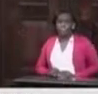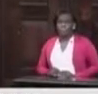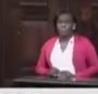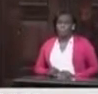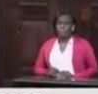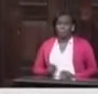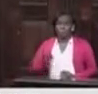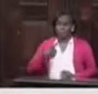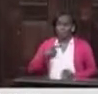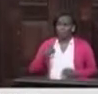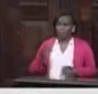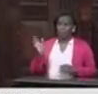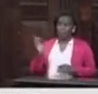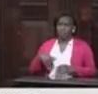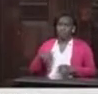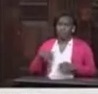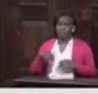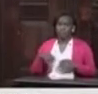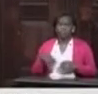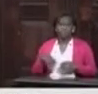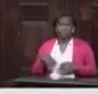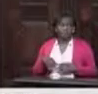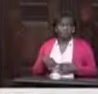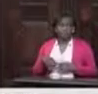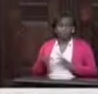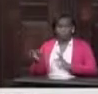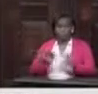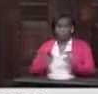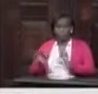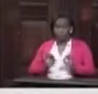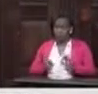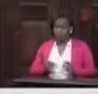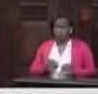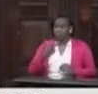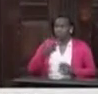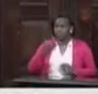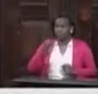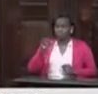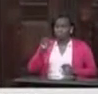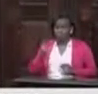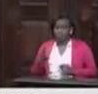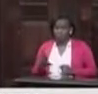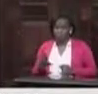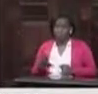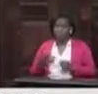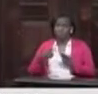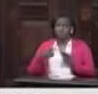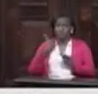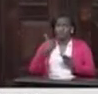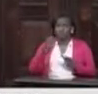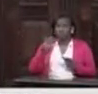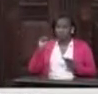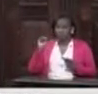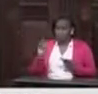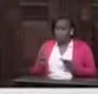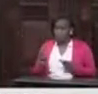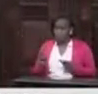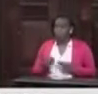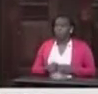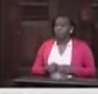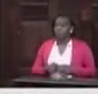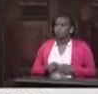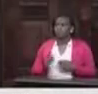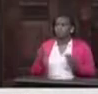temas trazidos relativamente aos projetos 2884 e 2885. No que